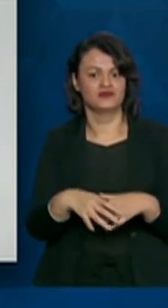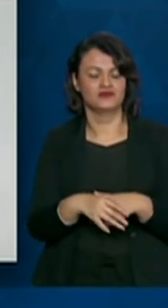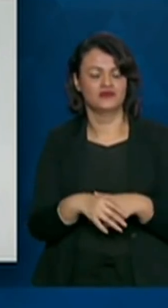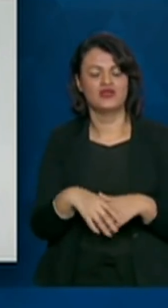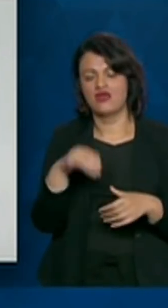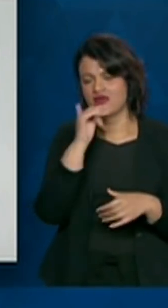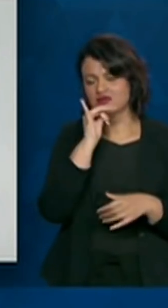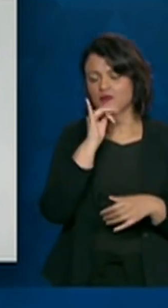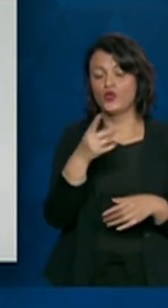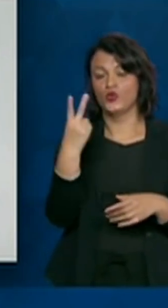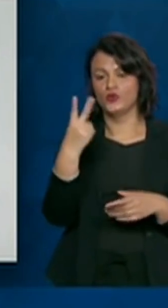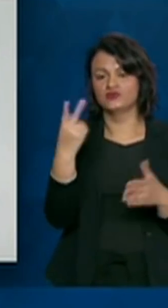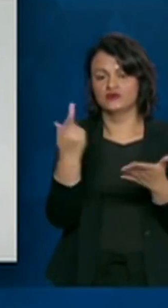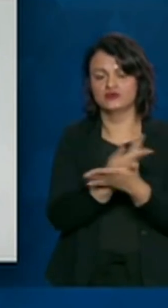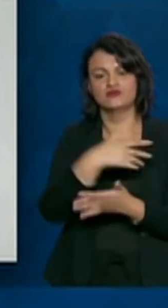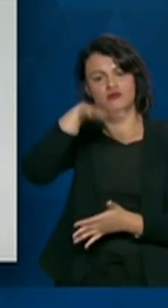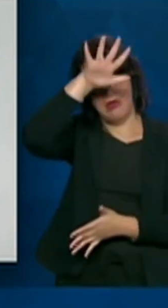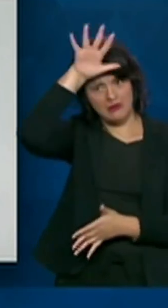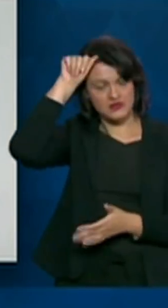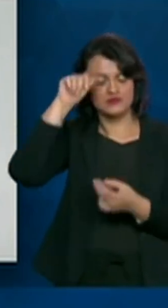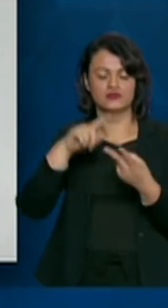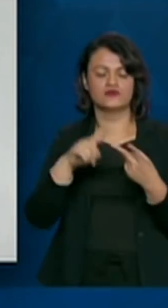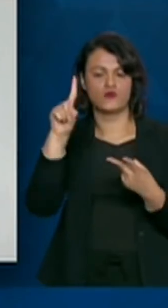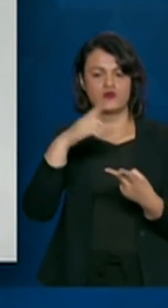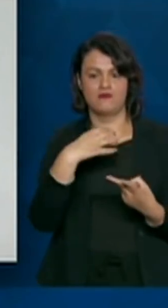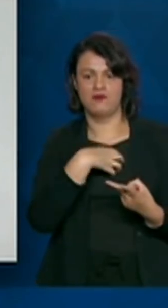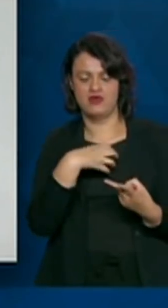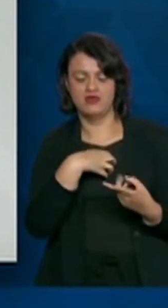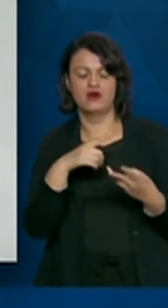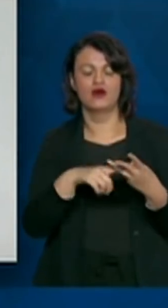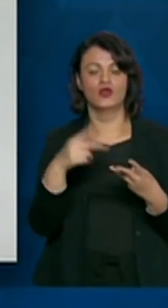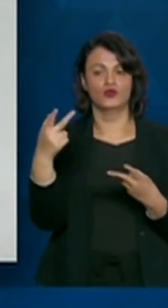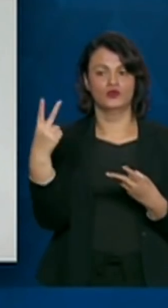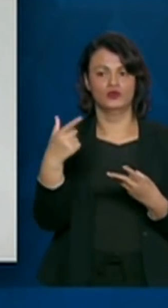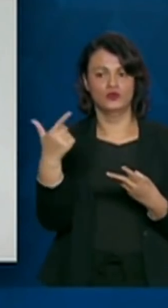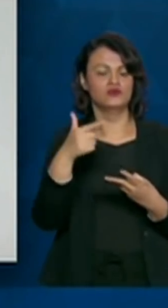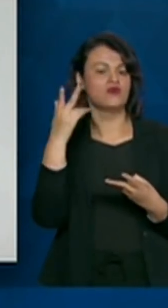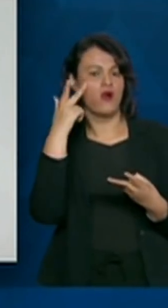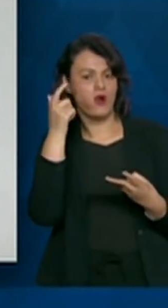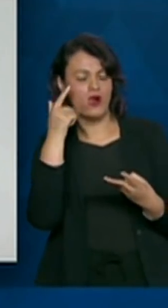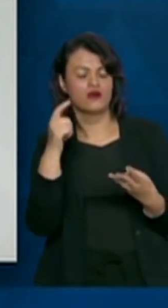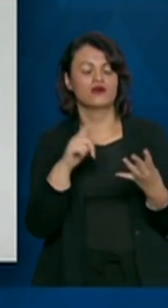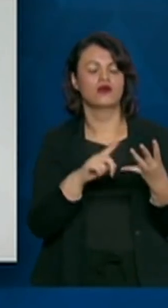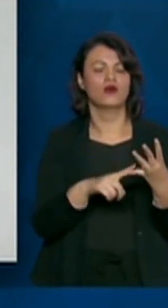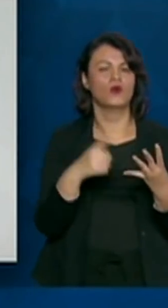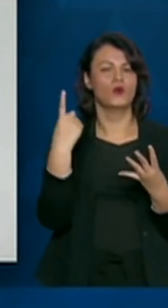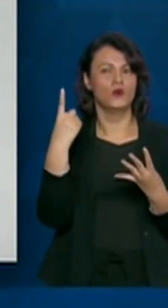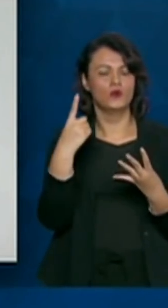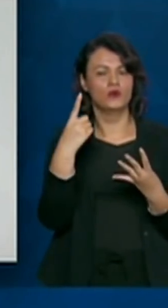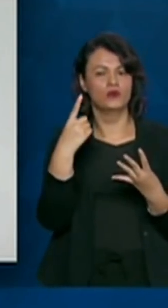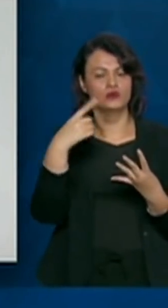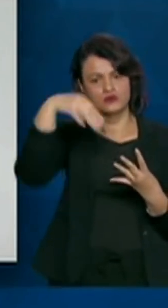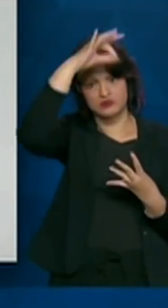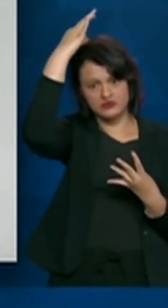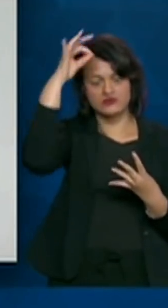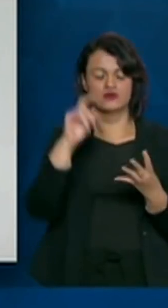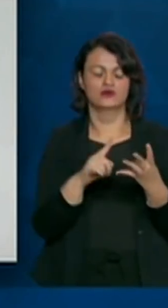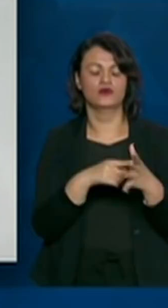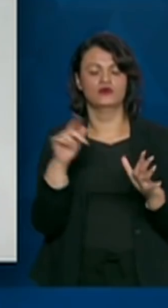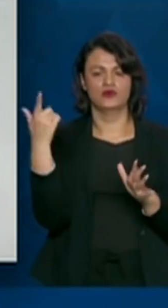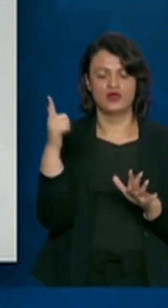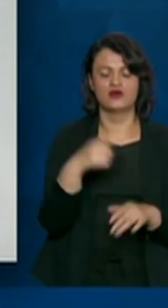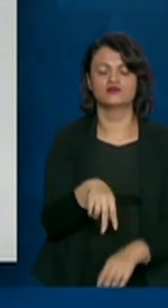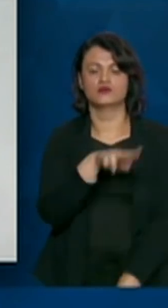Por exemplo, 2 casos no Amazonas, 1 na Bahia, 2 no Ceará, 1 caso em Espírito Santo, Goiás,